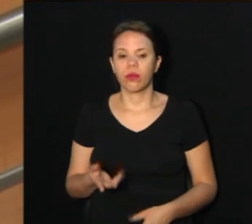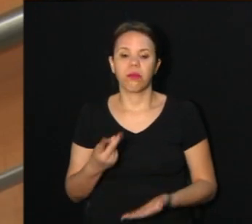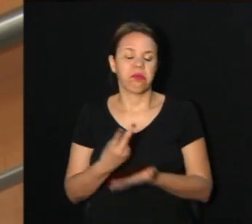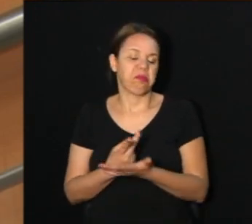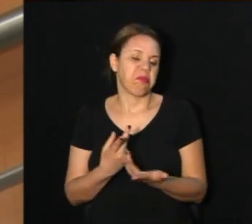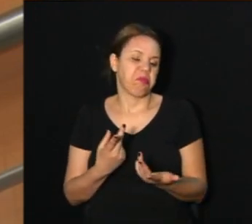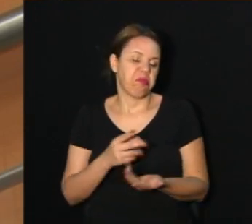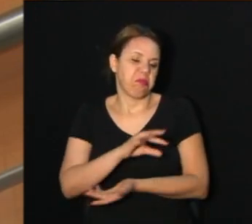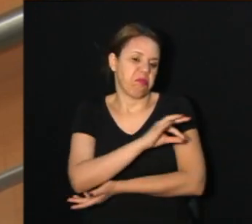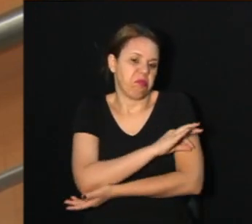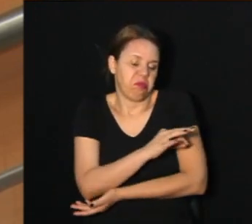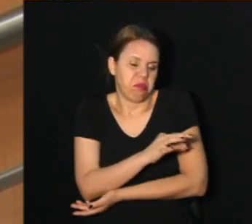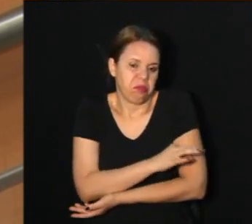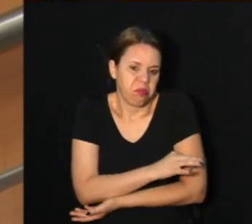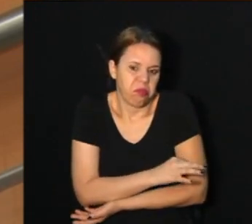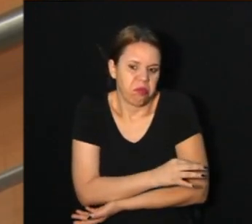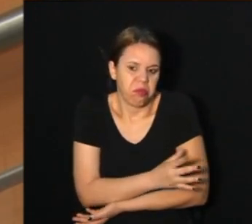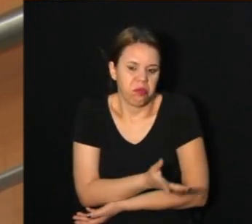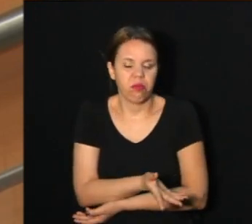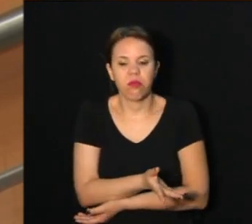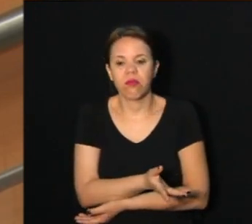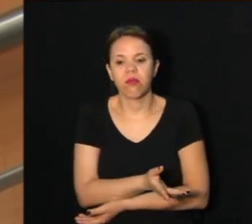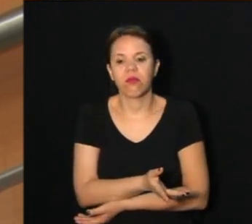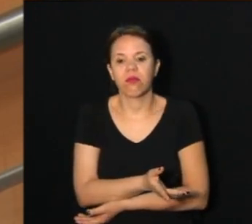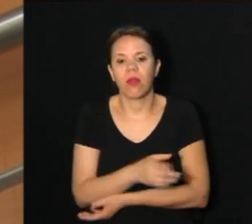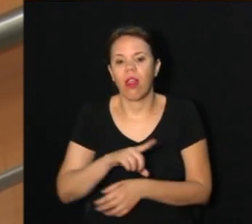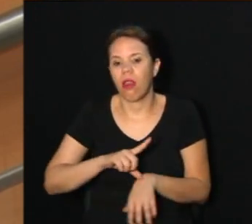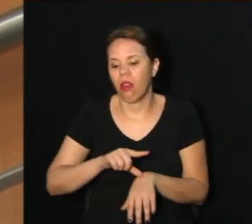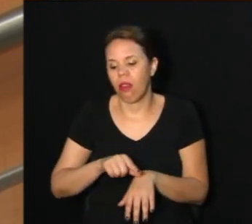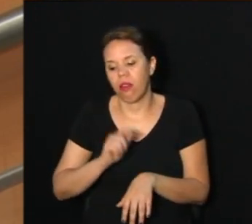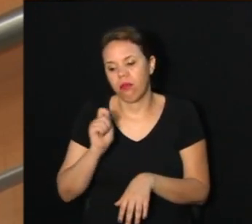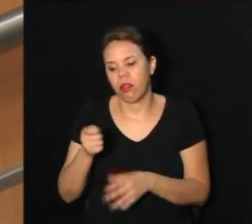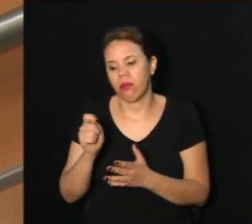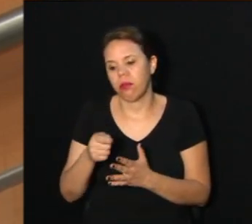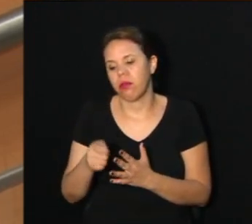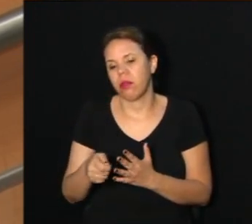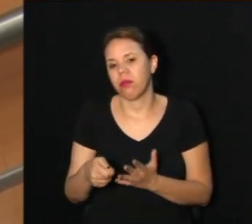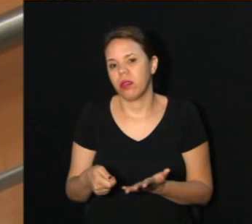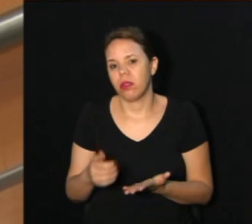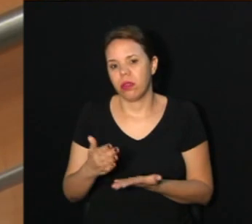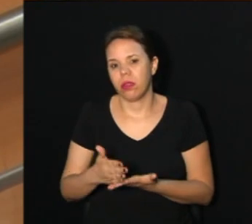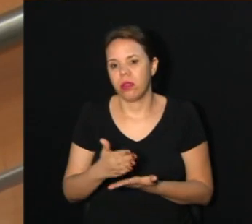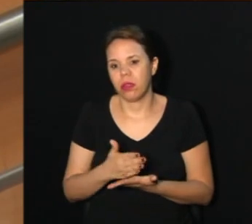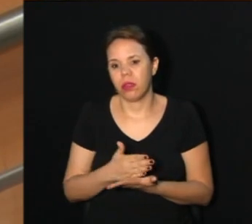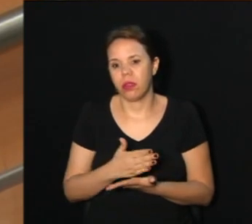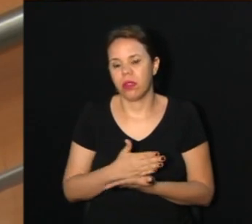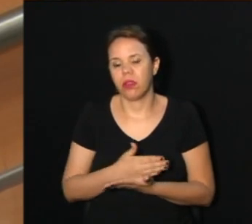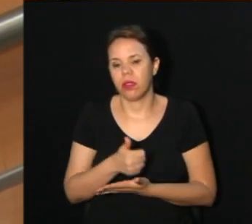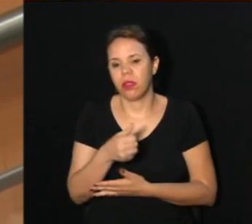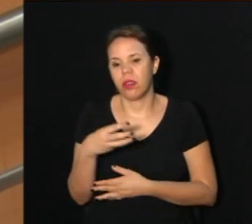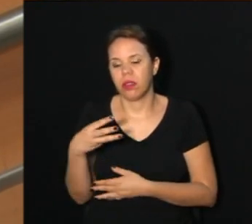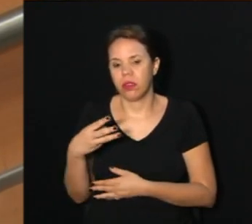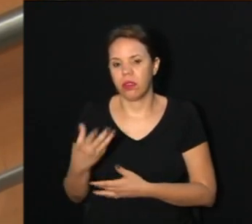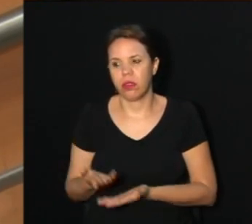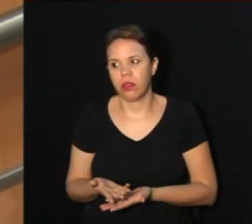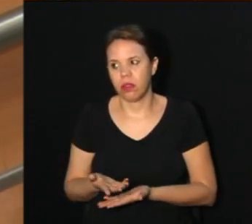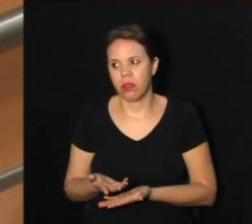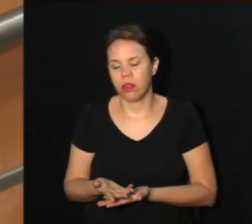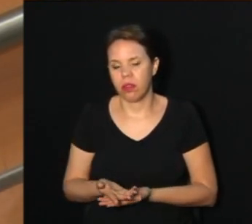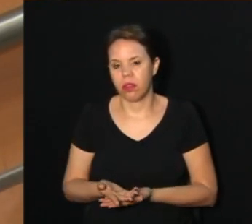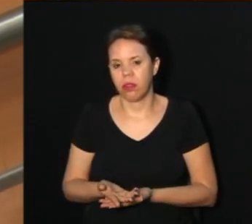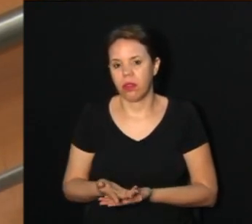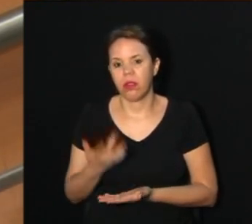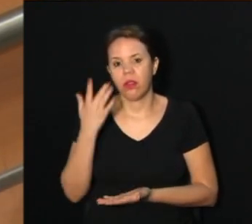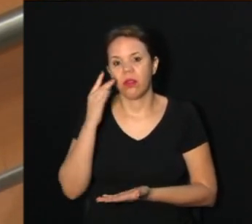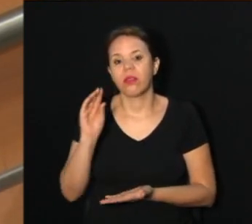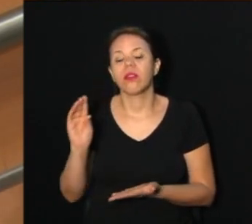prefeitura municipal, que atrasa pagamentos, que parcela 13º, não sei de onde vai tirar todo